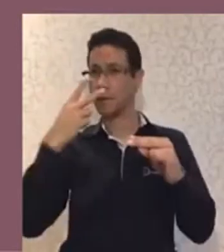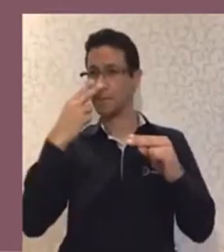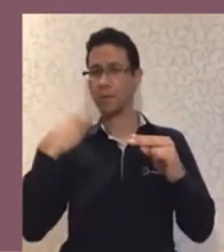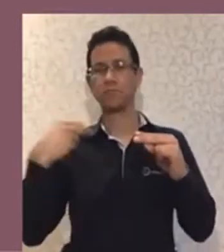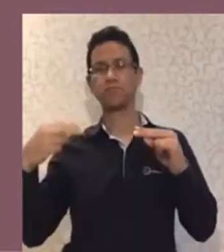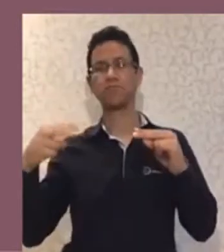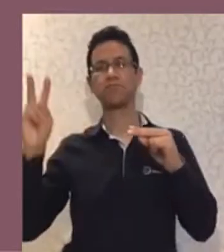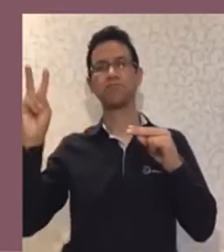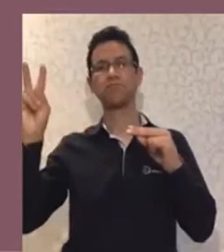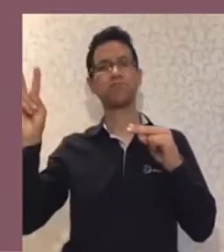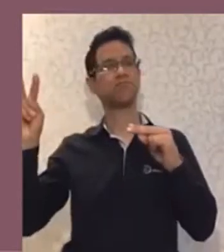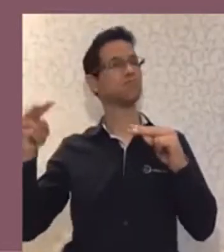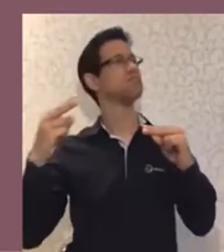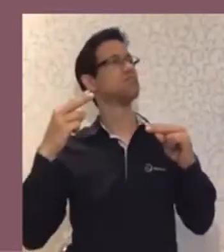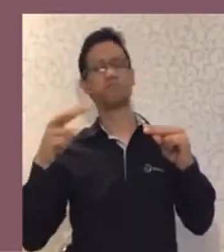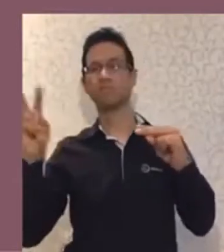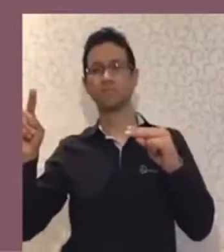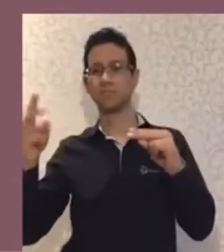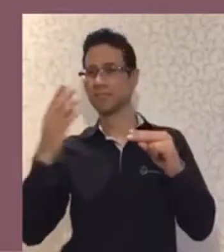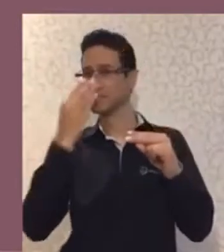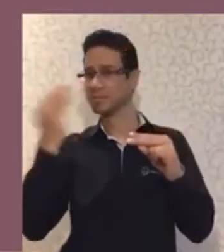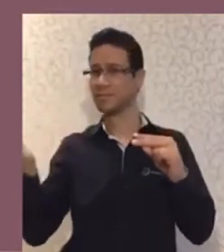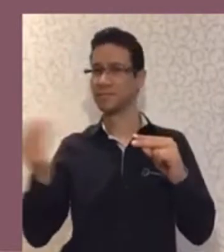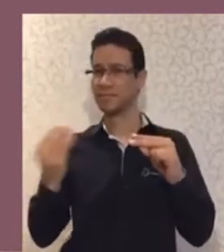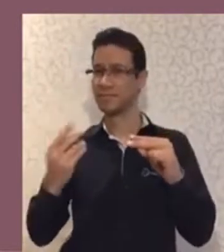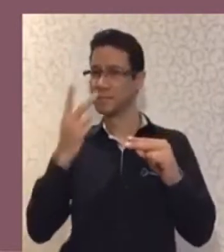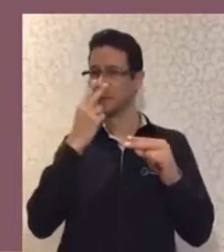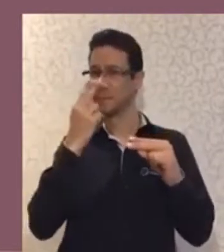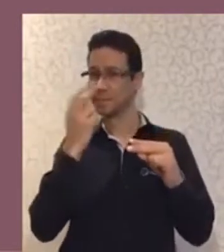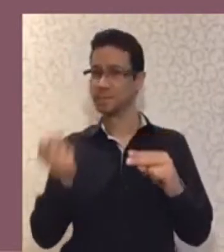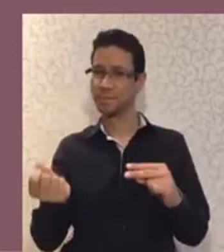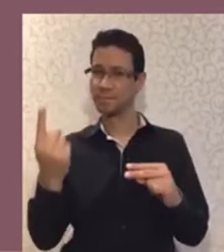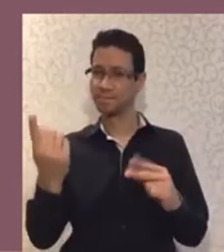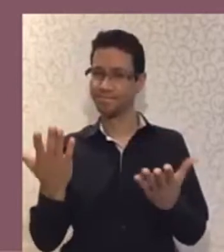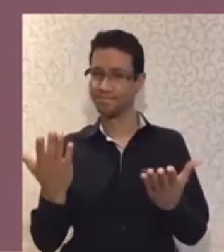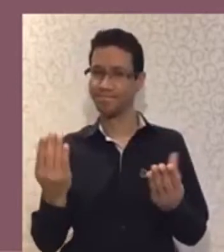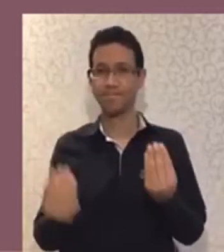vendo. Então, vejam bem, como é